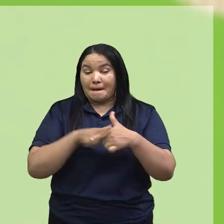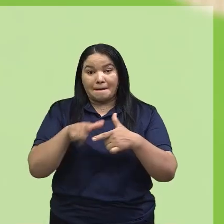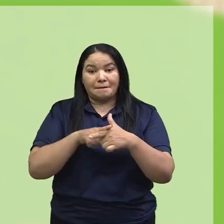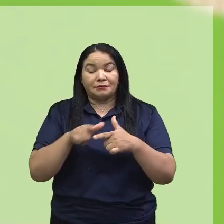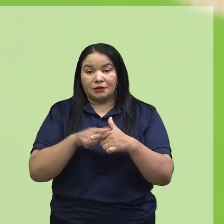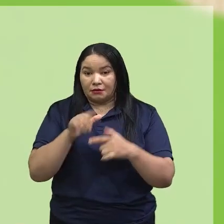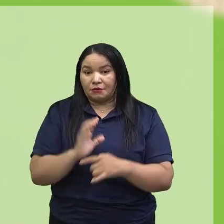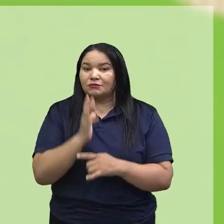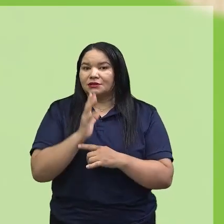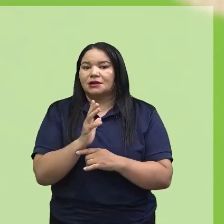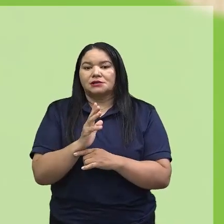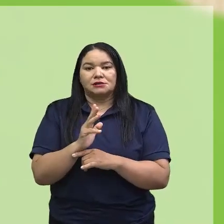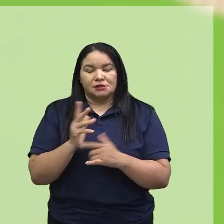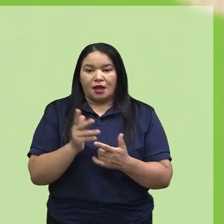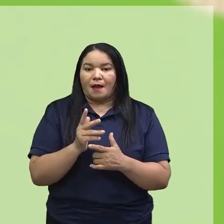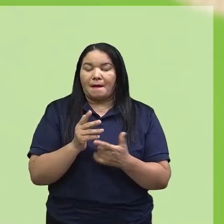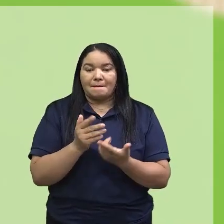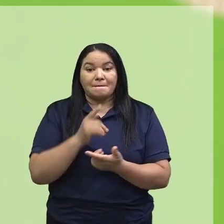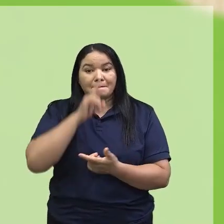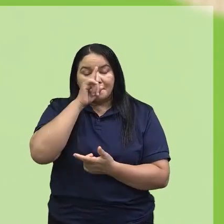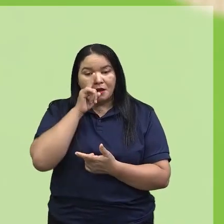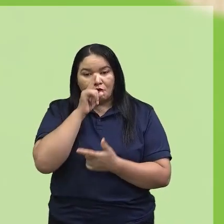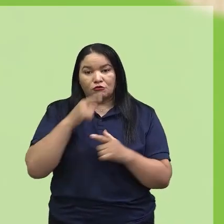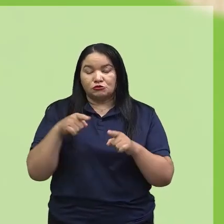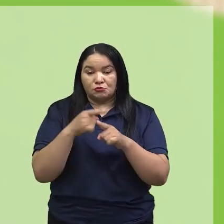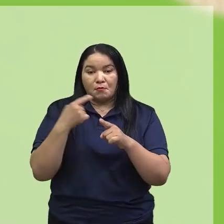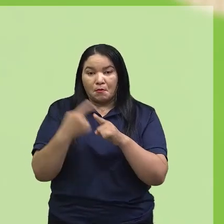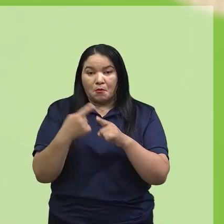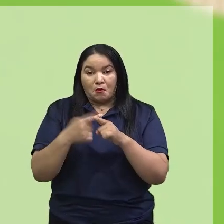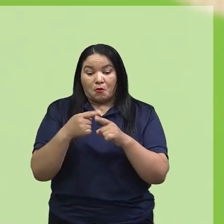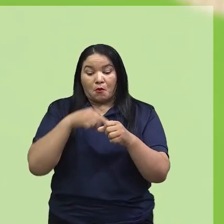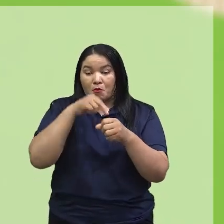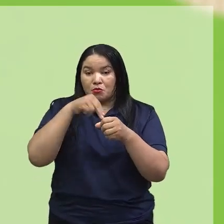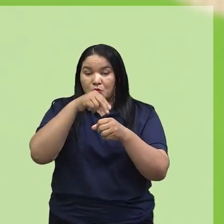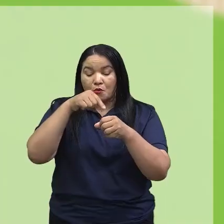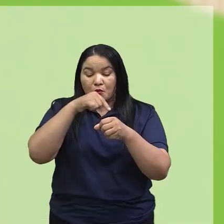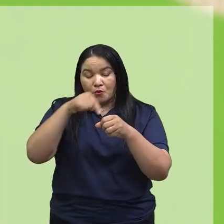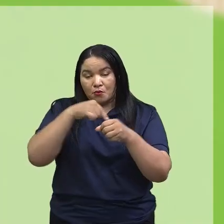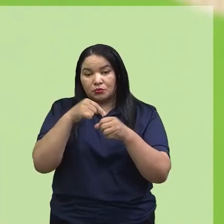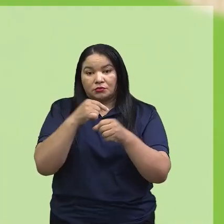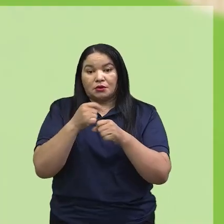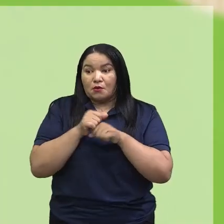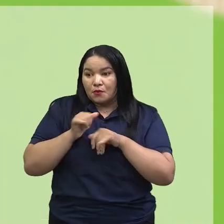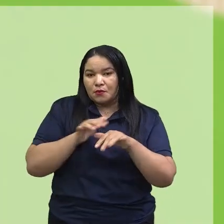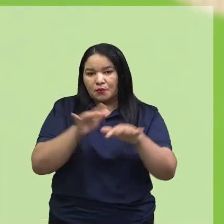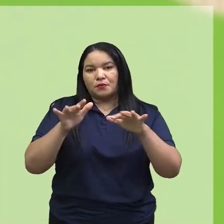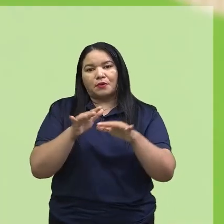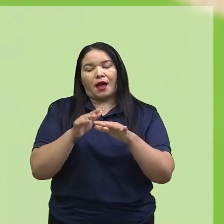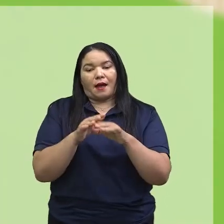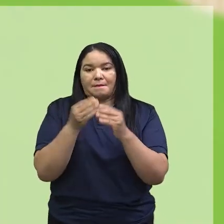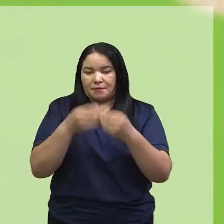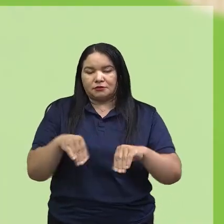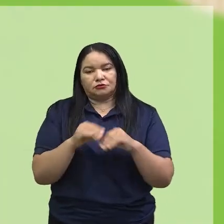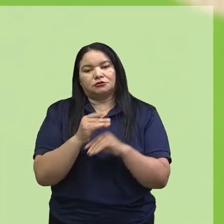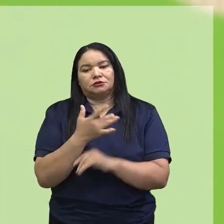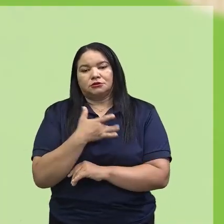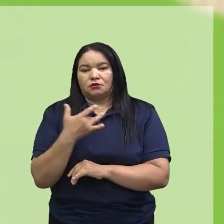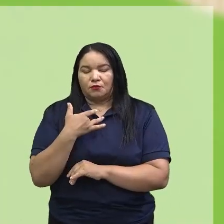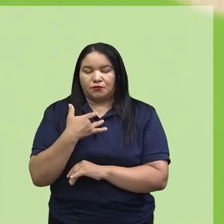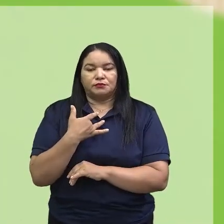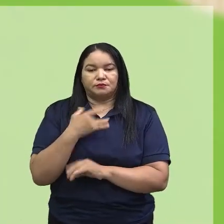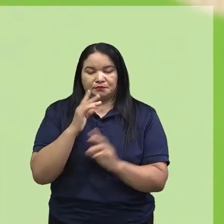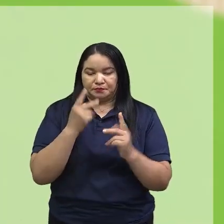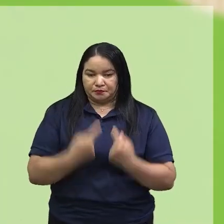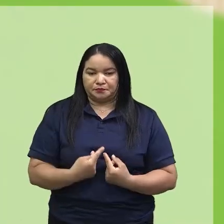radiação emitida lá pelo núcleo, ela é muito prejudicial ao ser humano. Muito bem, Essas são